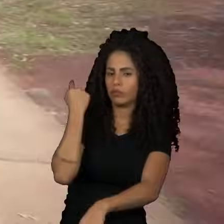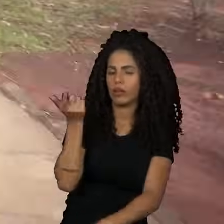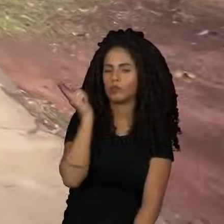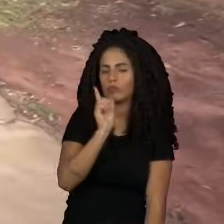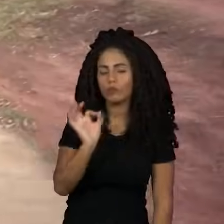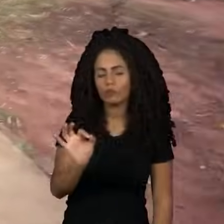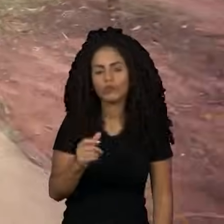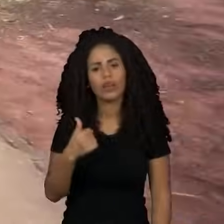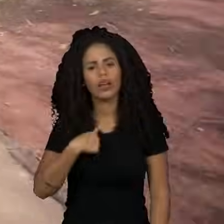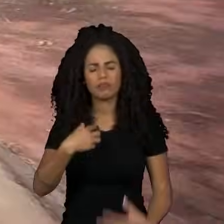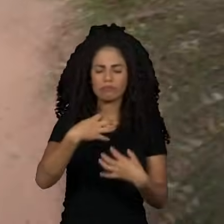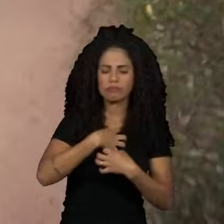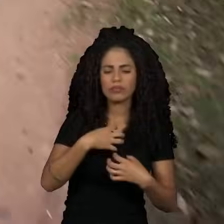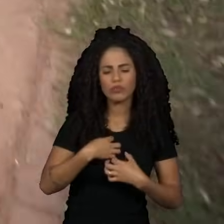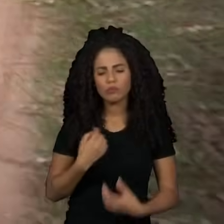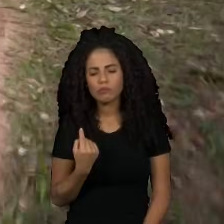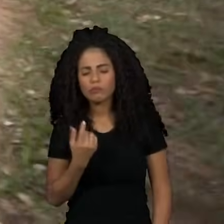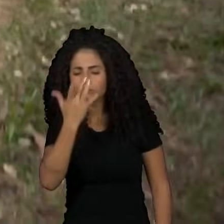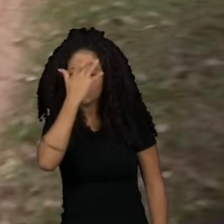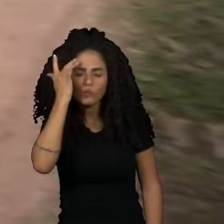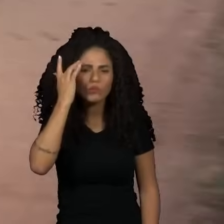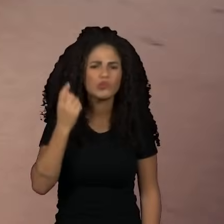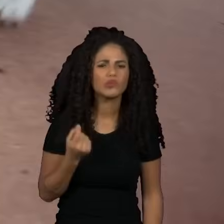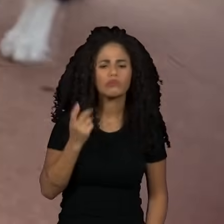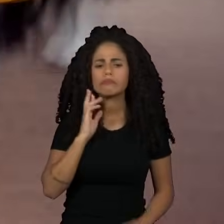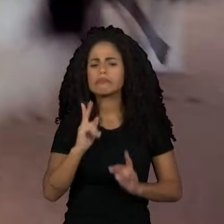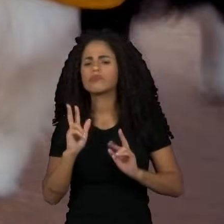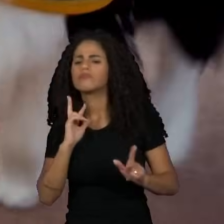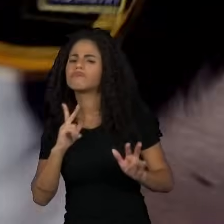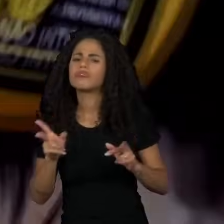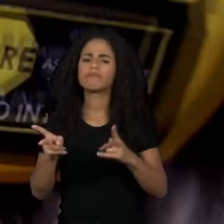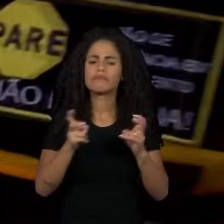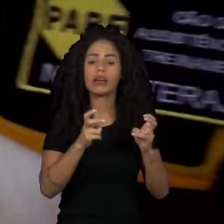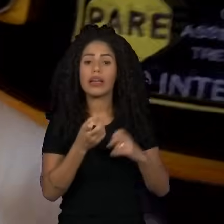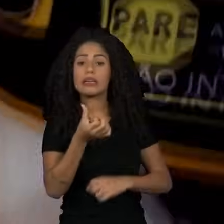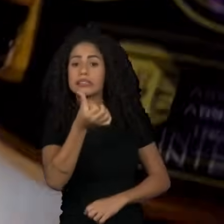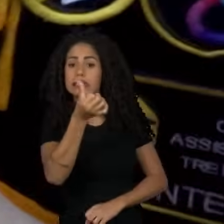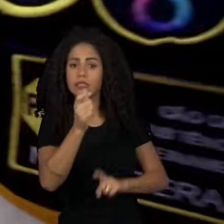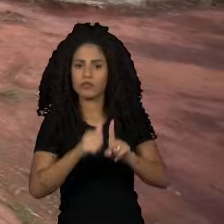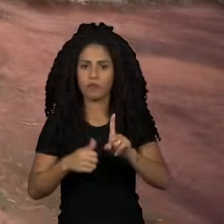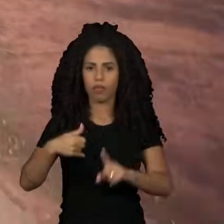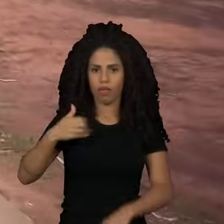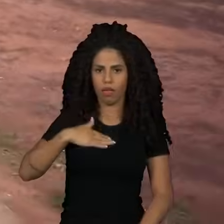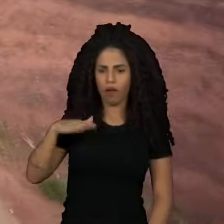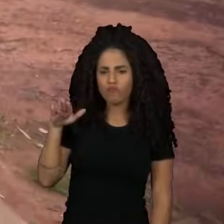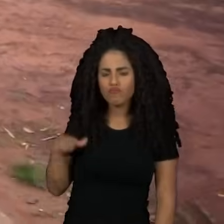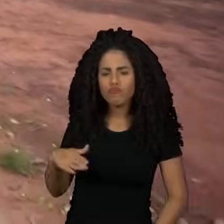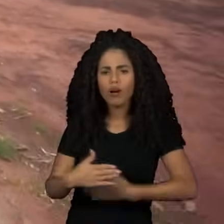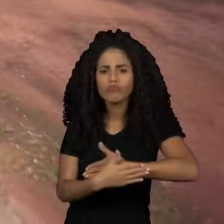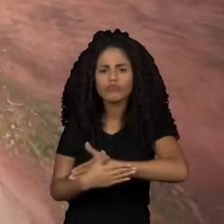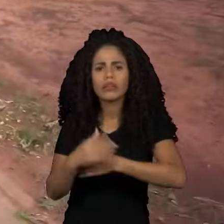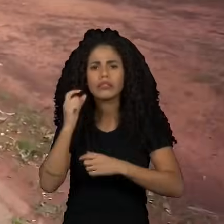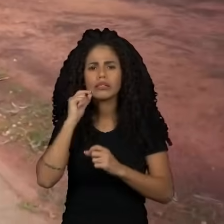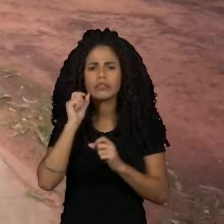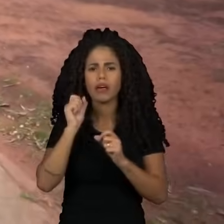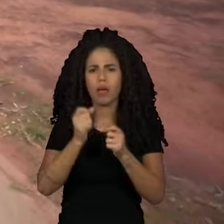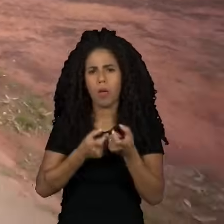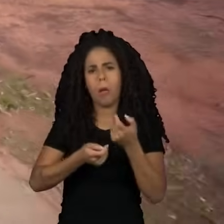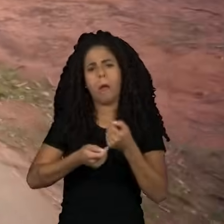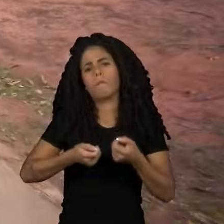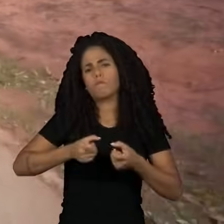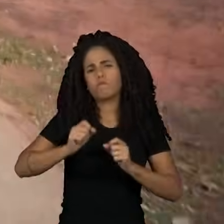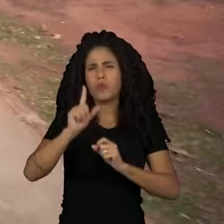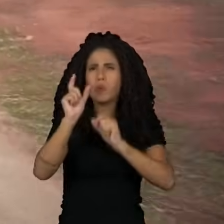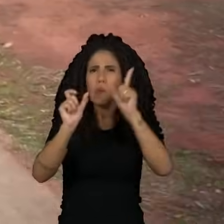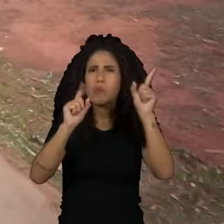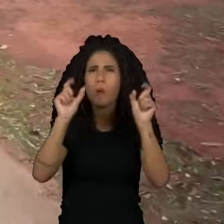Eu sempre me senti uma pessoa diferente de todo mundo. Com 6 meses de idade, quando tinha fogos de artifício, eu já batia a